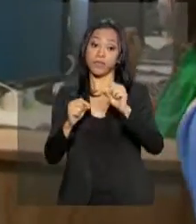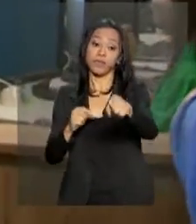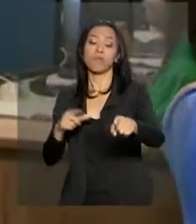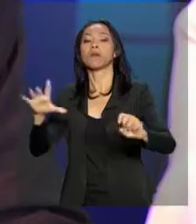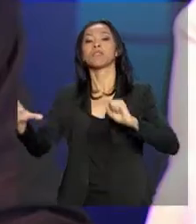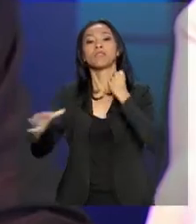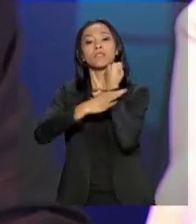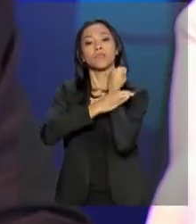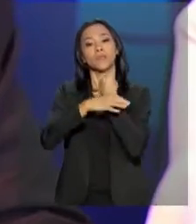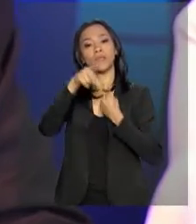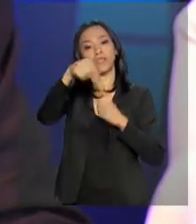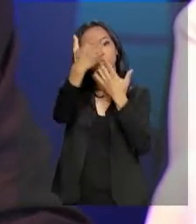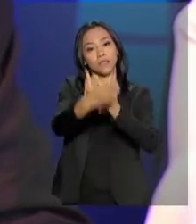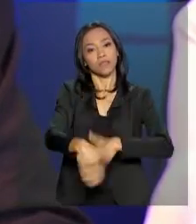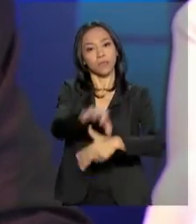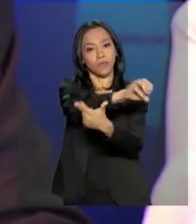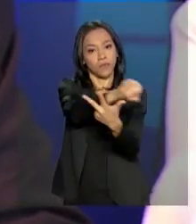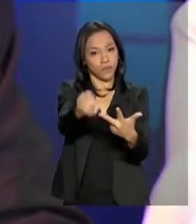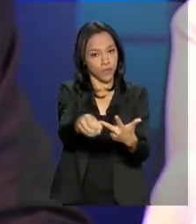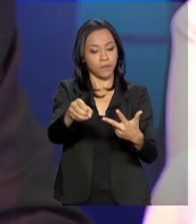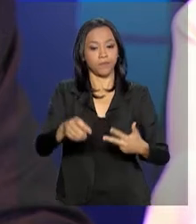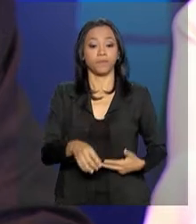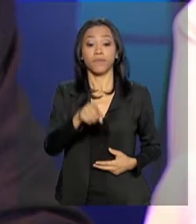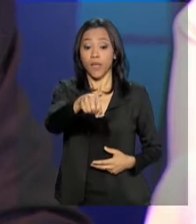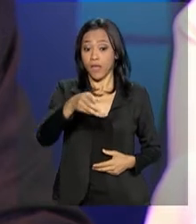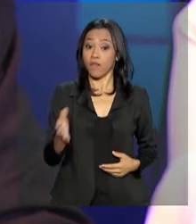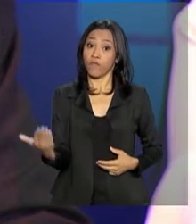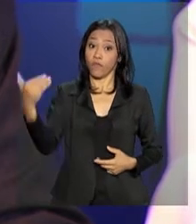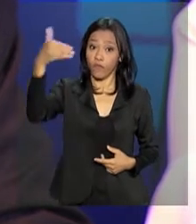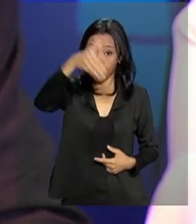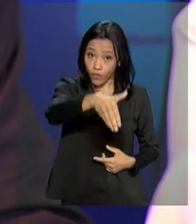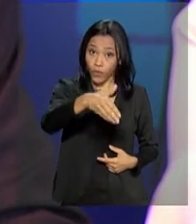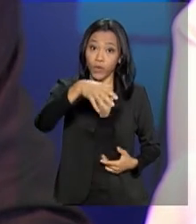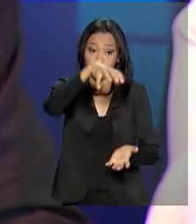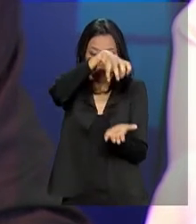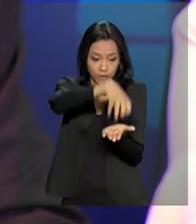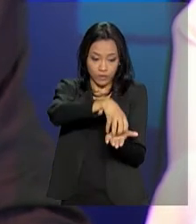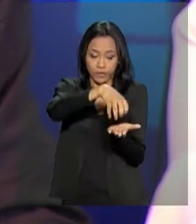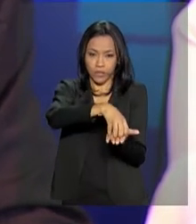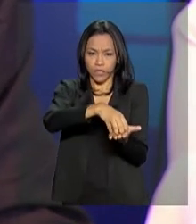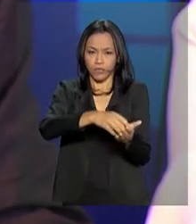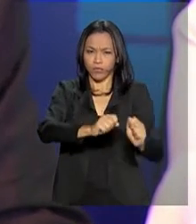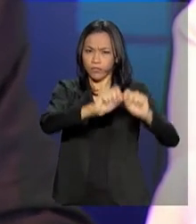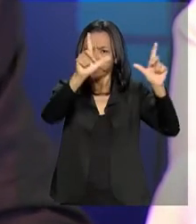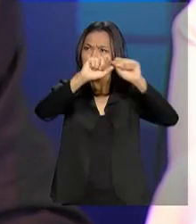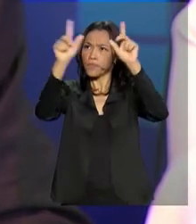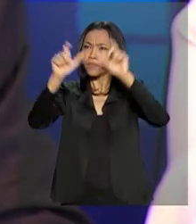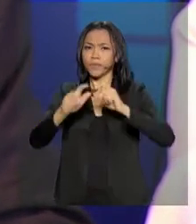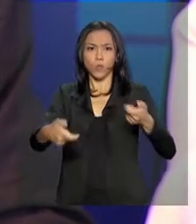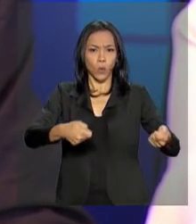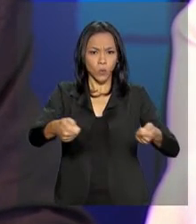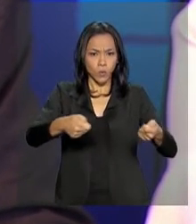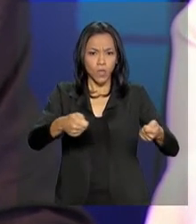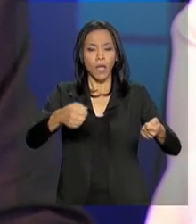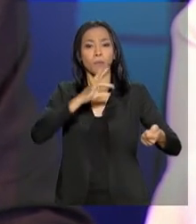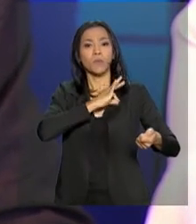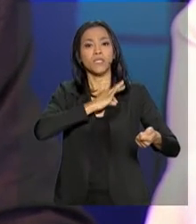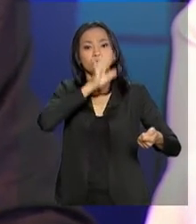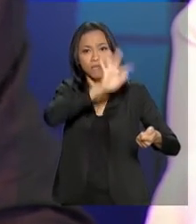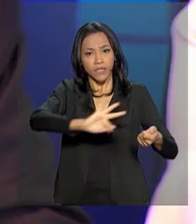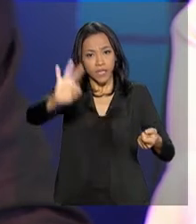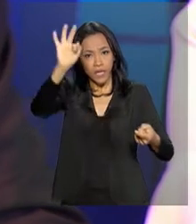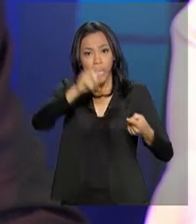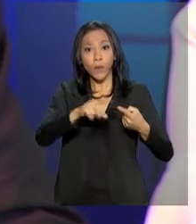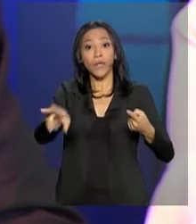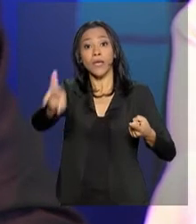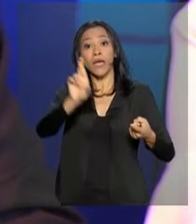aplicação do Enem. Eu tive a oportunidade de ir no Centro Integrado, ver o trabalho que a Polícia Rodoviária Federal, junto com os representantes de